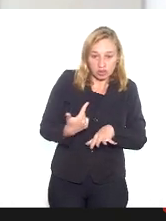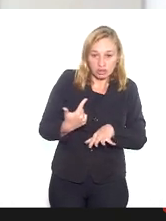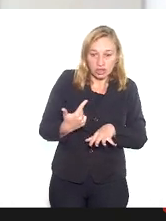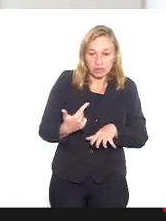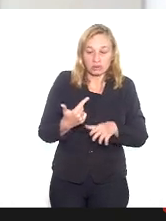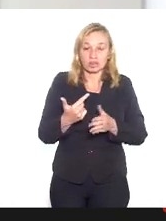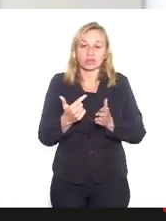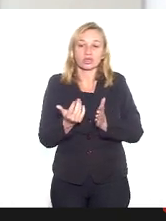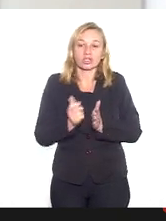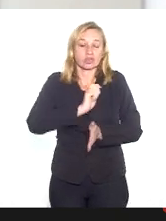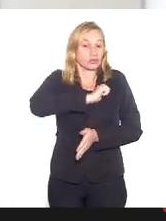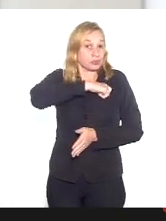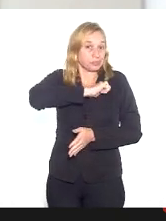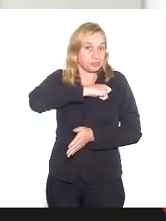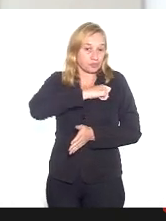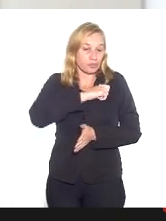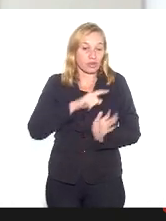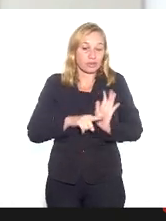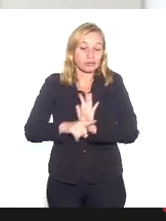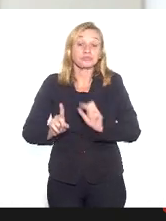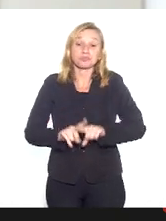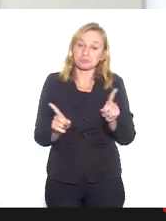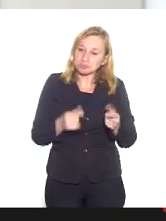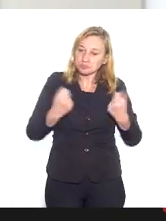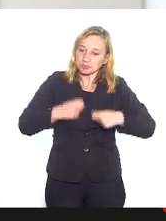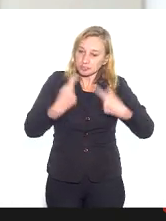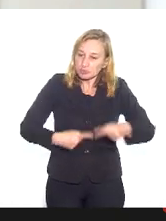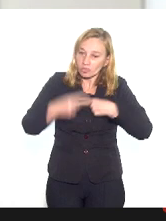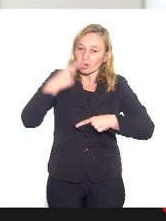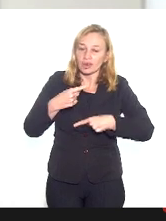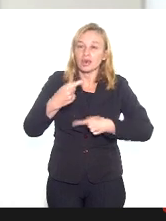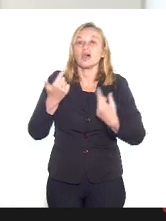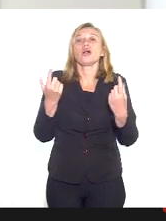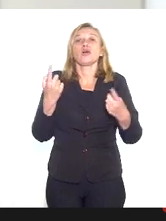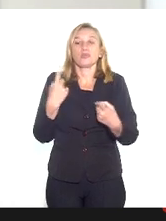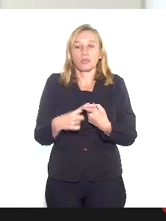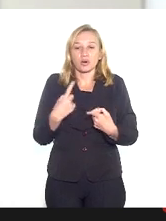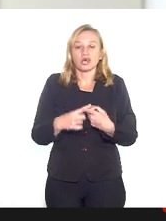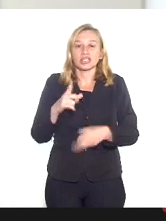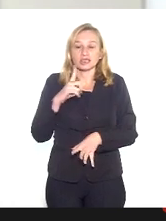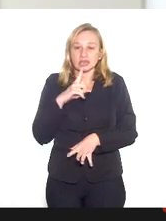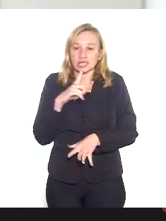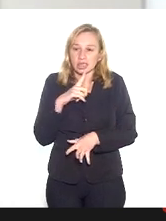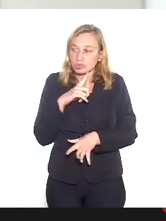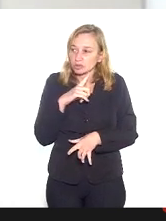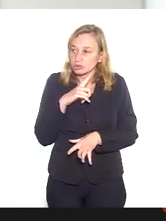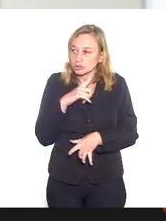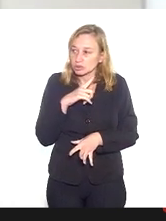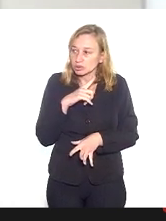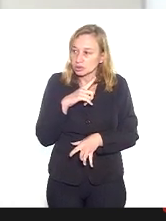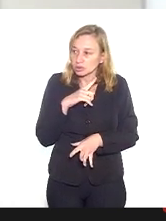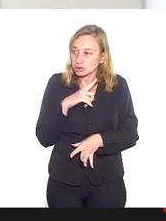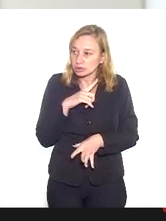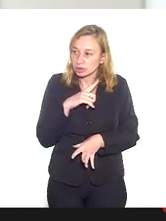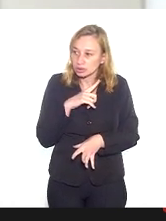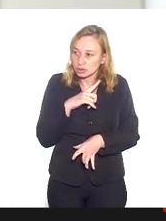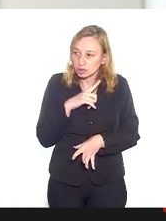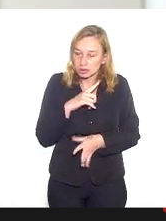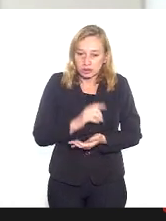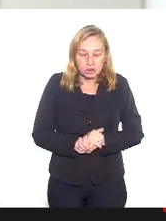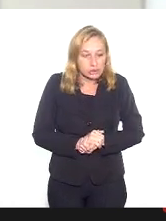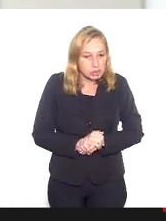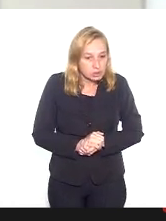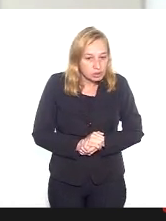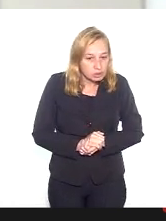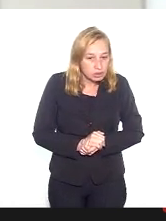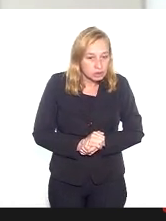recuperação fiscal, mas é um drama que tem que ser superado, porque a gente tem vacâncias, a gente tem possibilidade de fazer com que